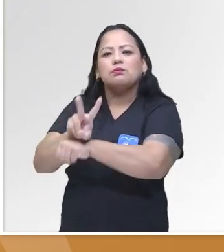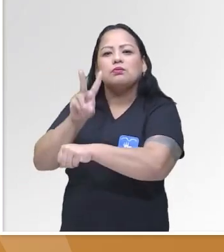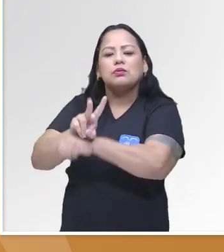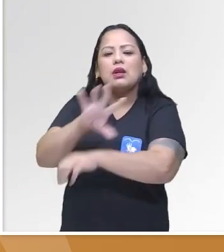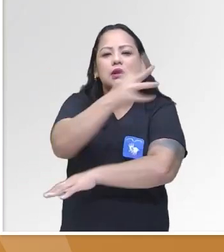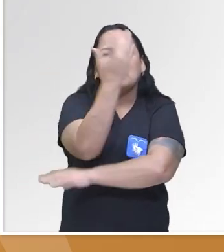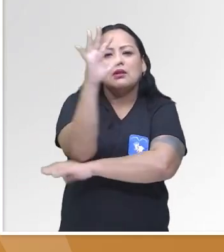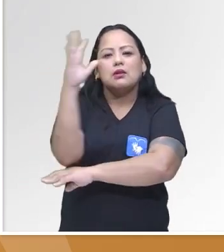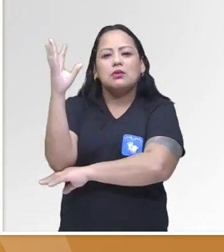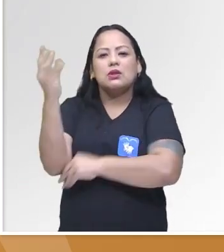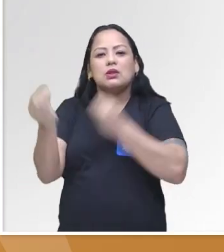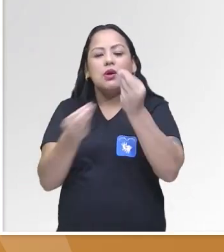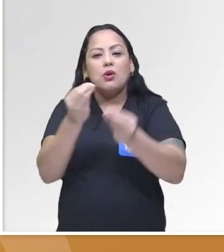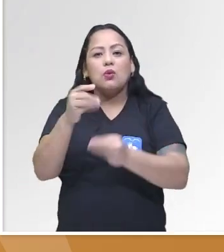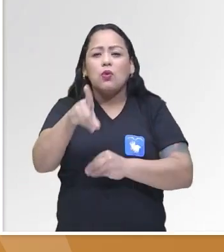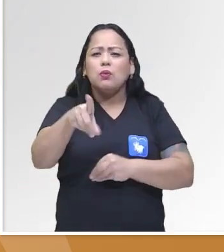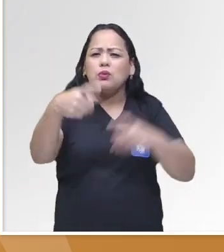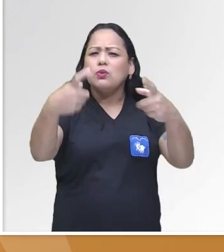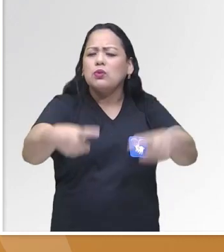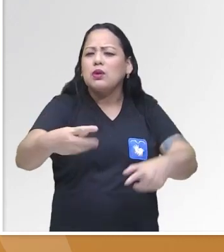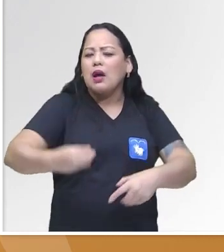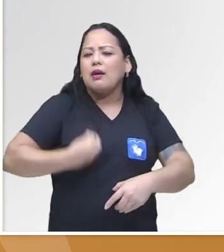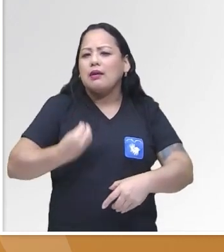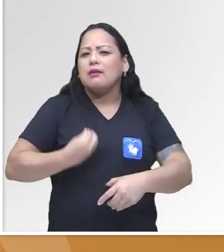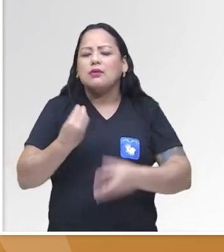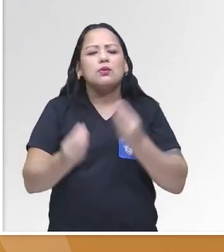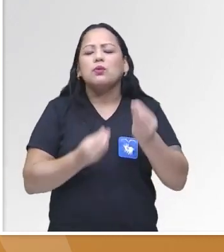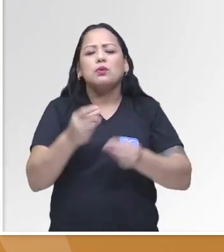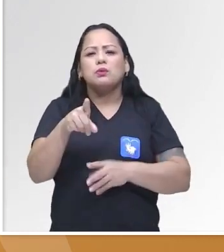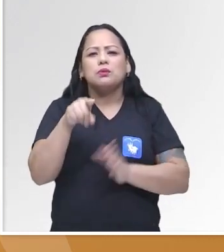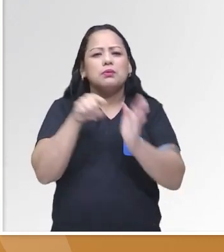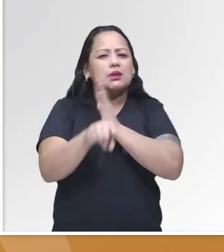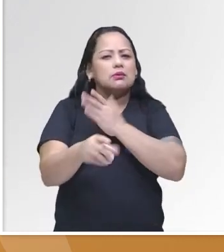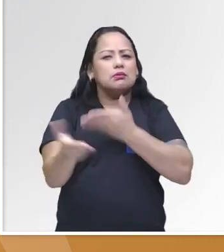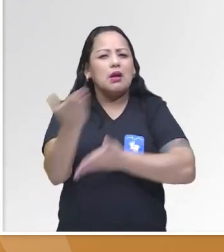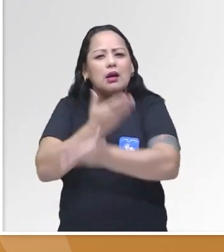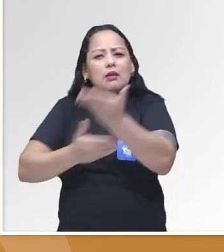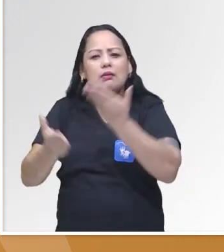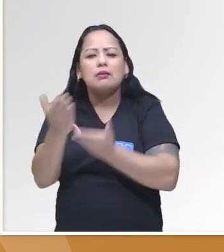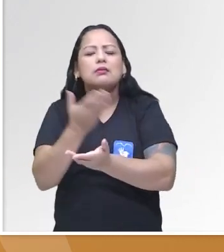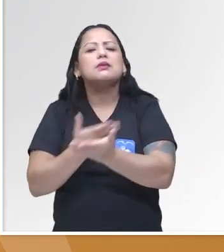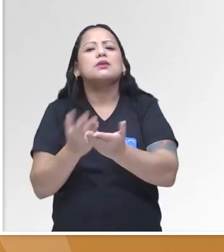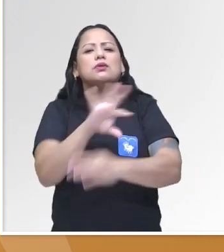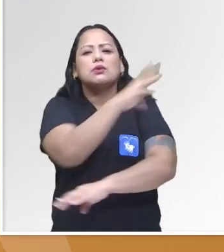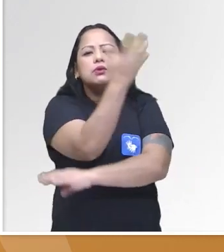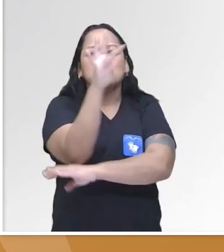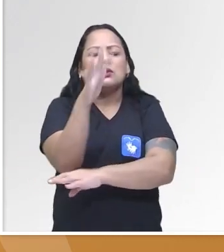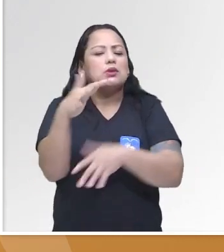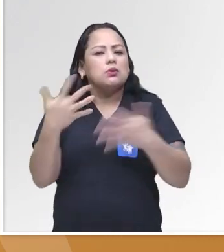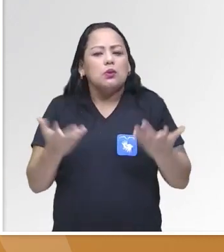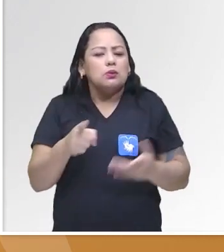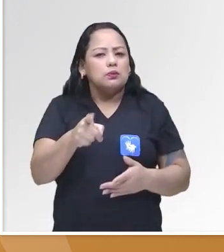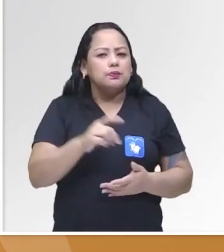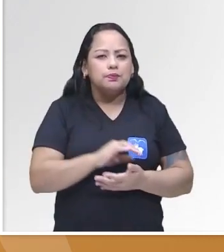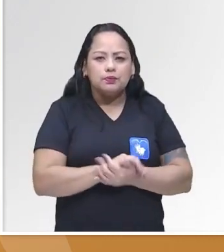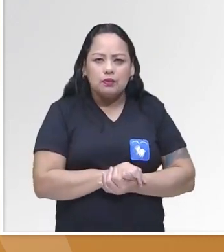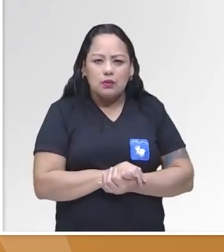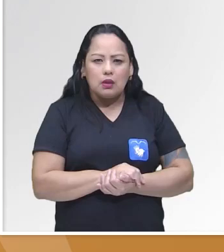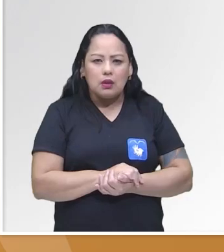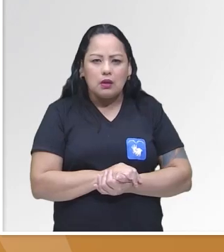Como é que é aí nas comunidades que vocês moram, nas cidades que vocês moram? Qual é a relação que vocês têm com a natureza? Será